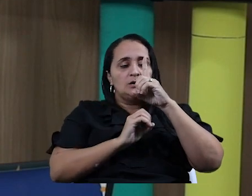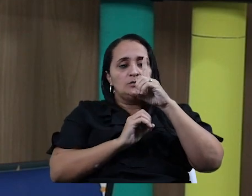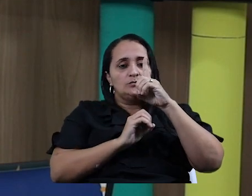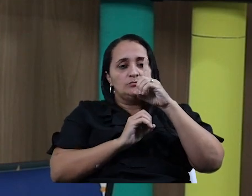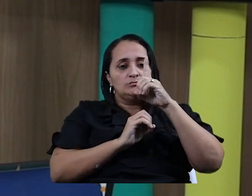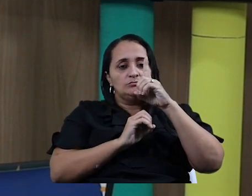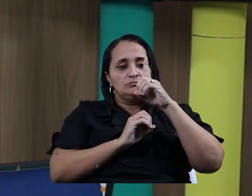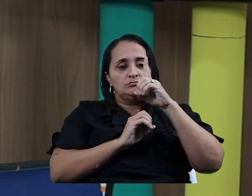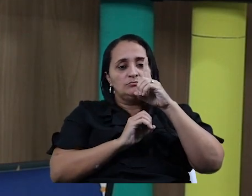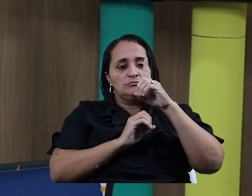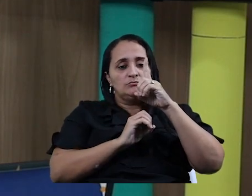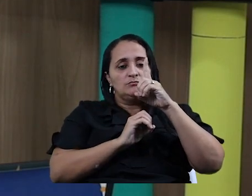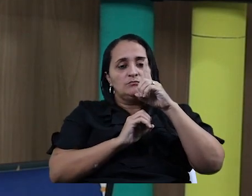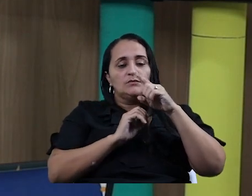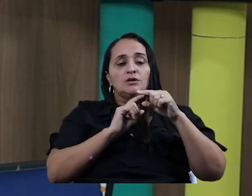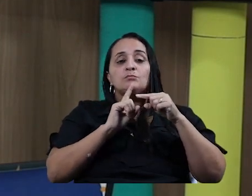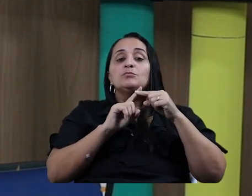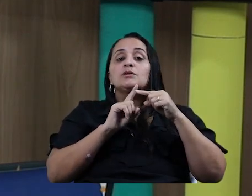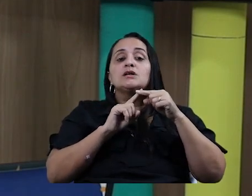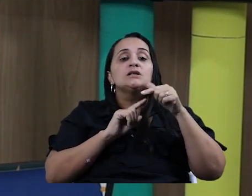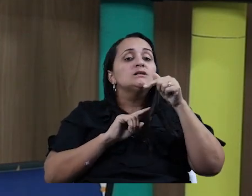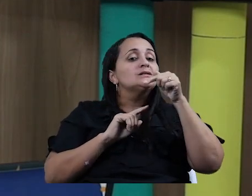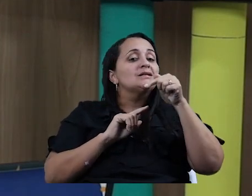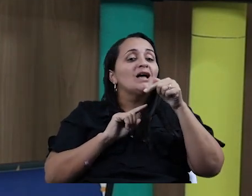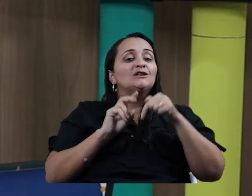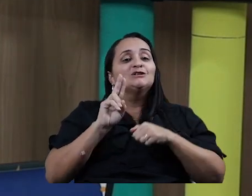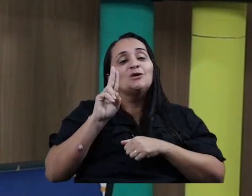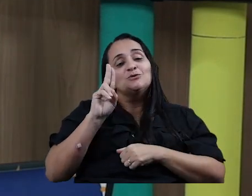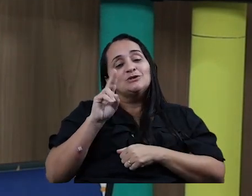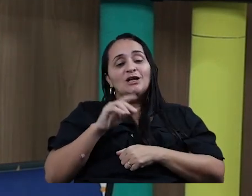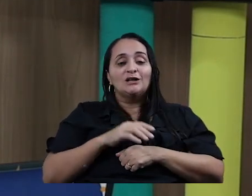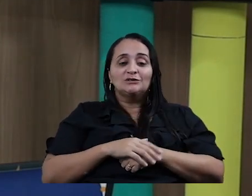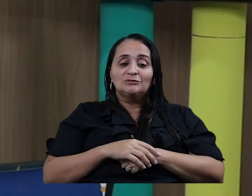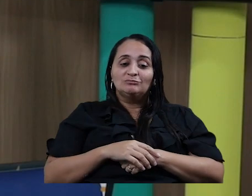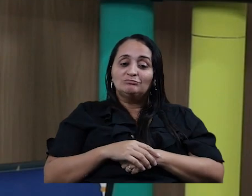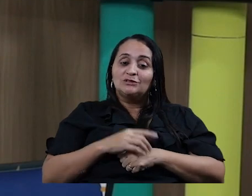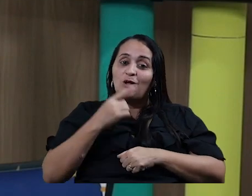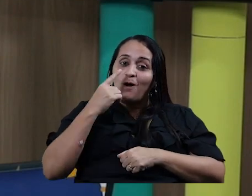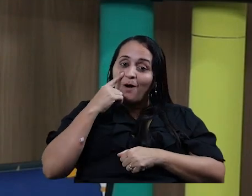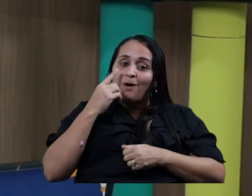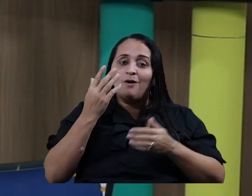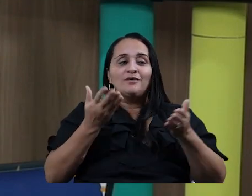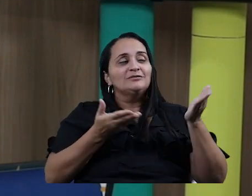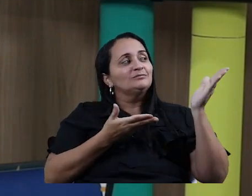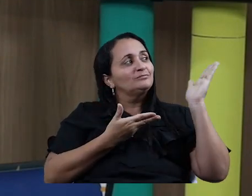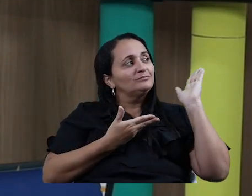porque eu sei que 7 são unidades. Então, fica o número